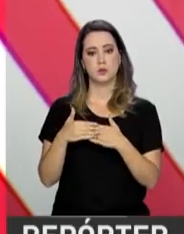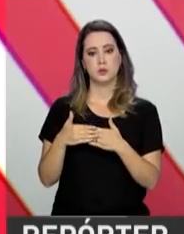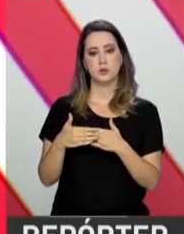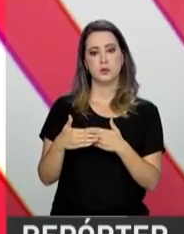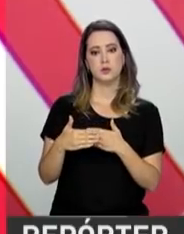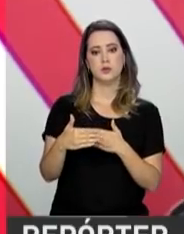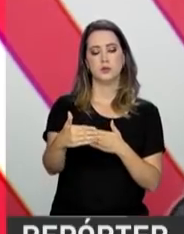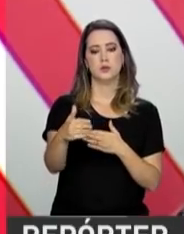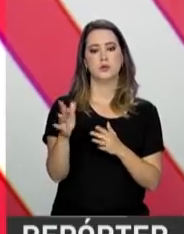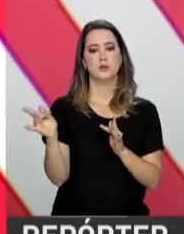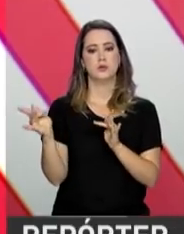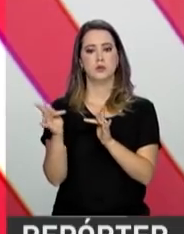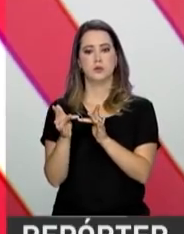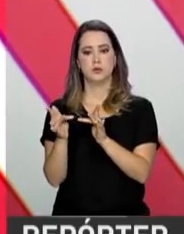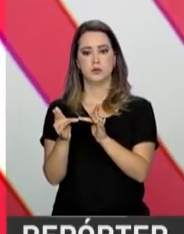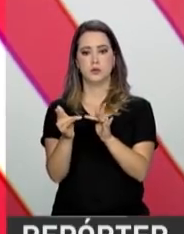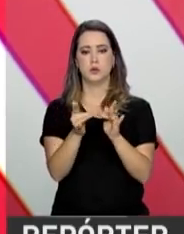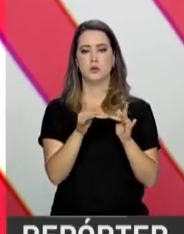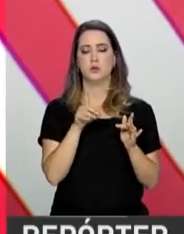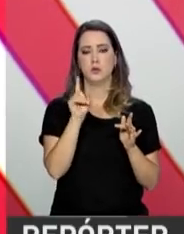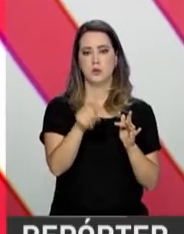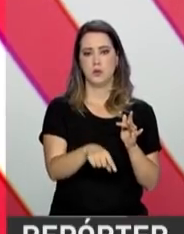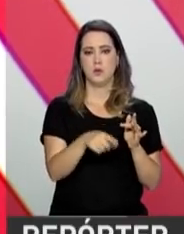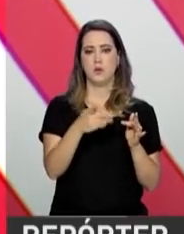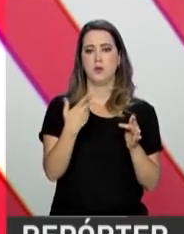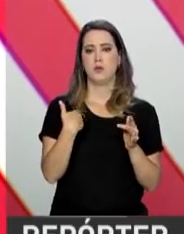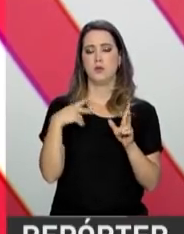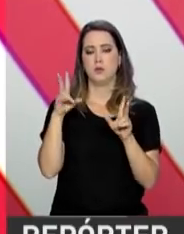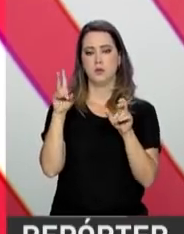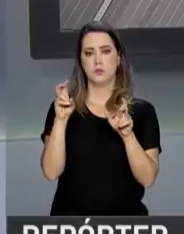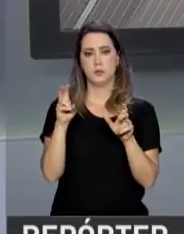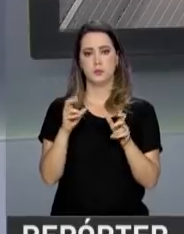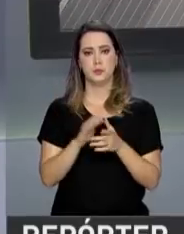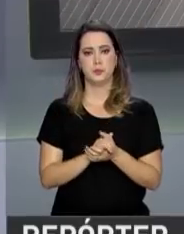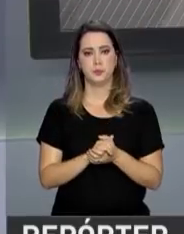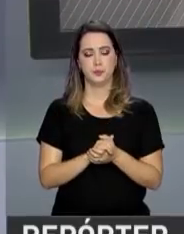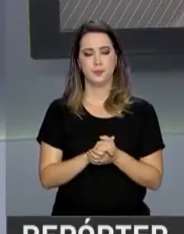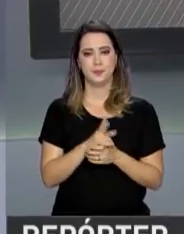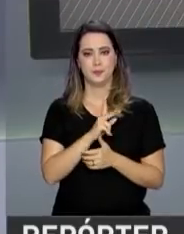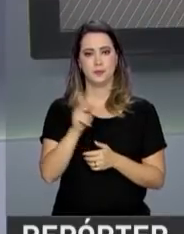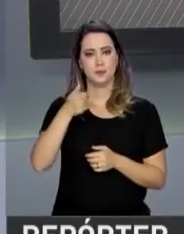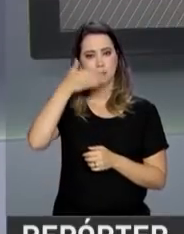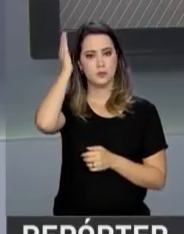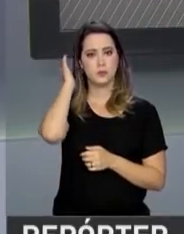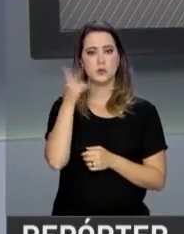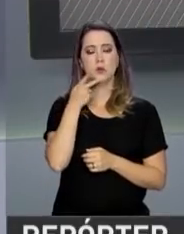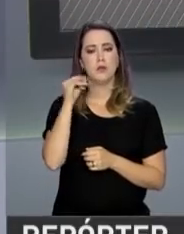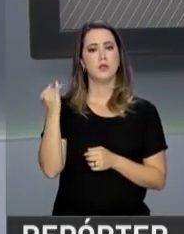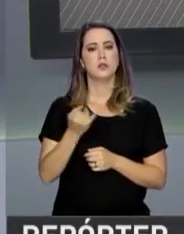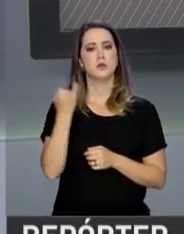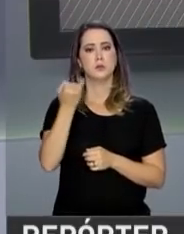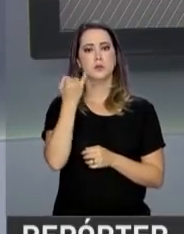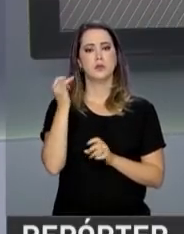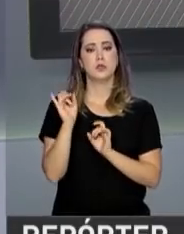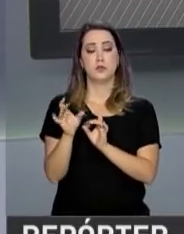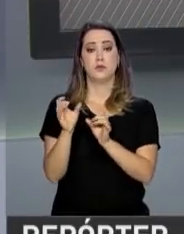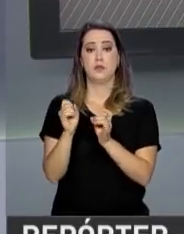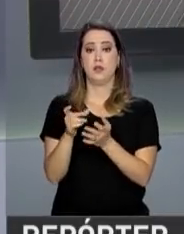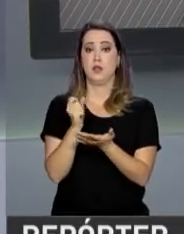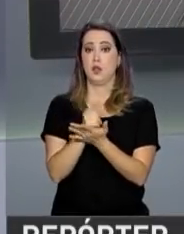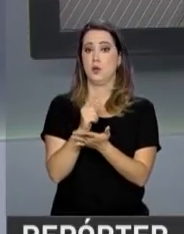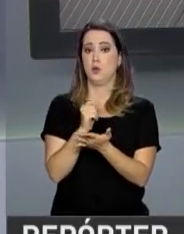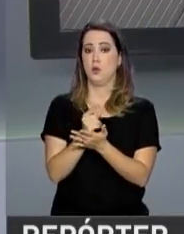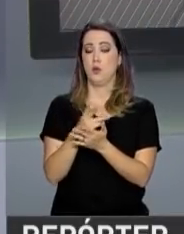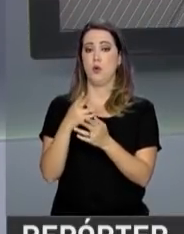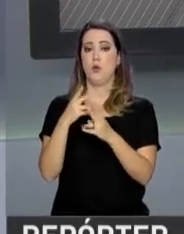em contato sobre esse tema o presidente também ressaltou a negociação sobre cooperação